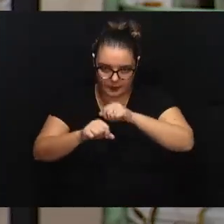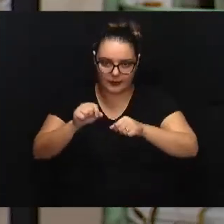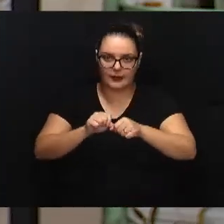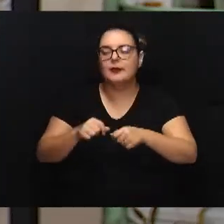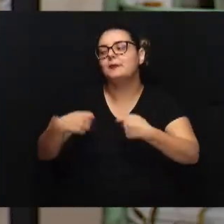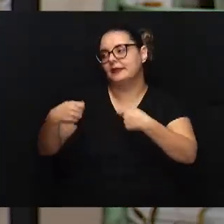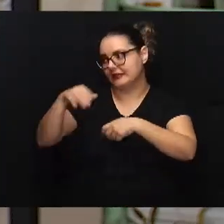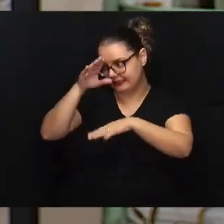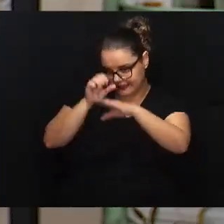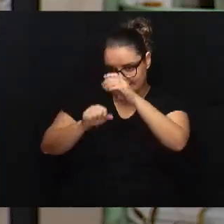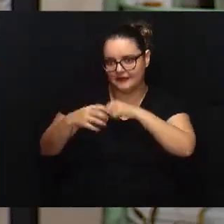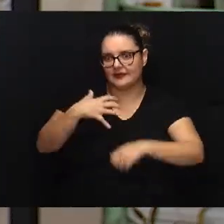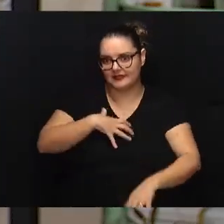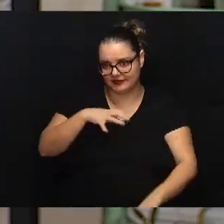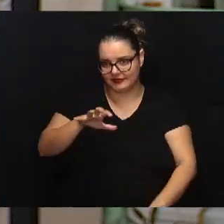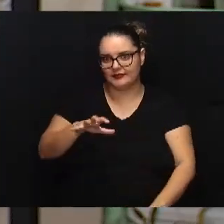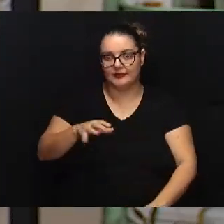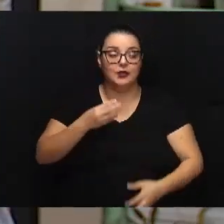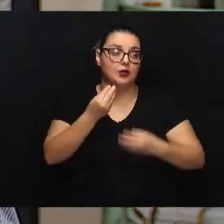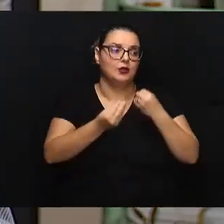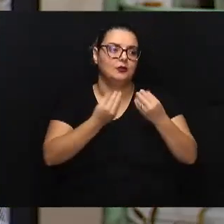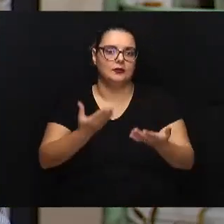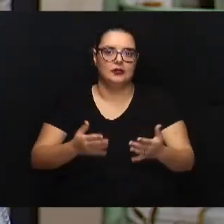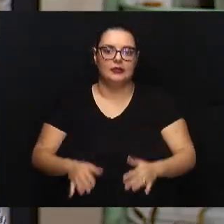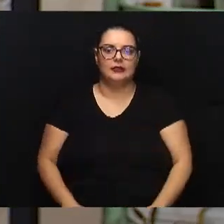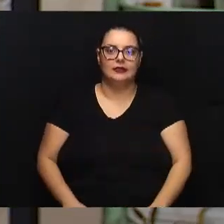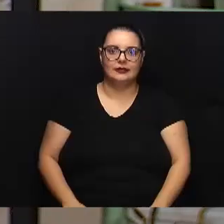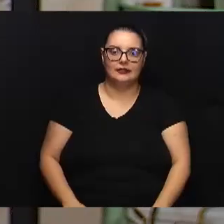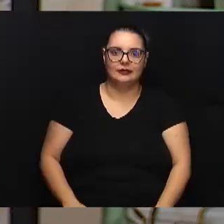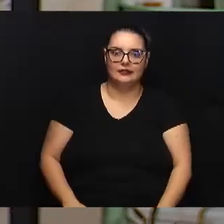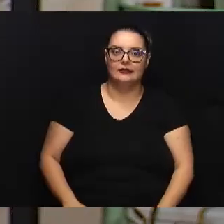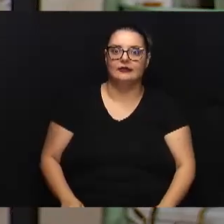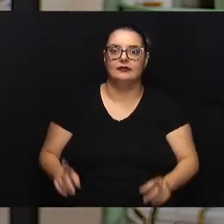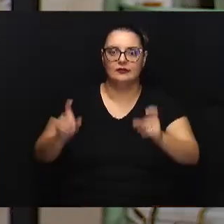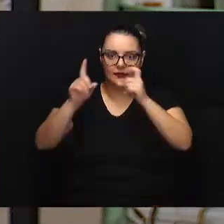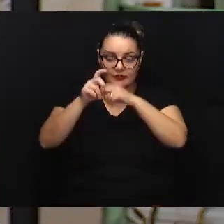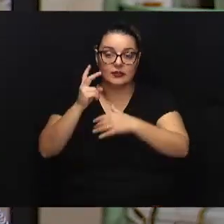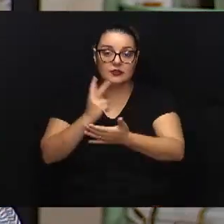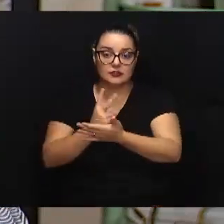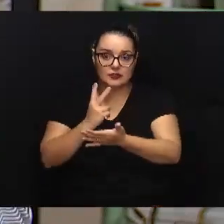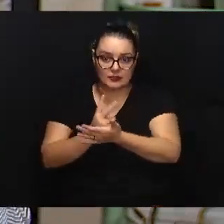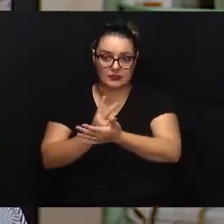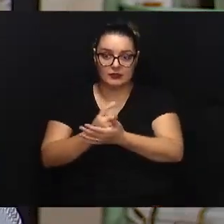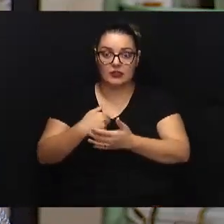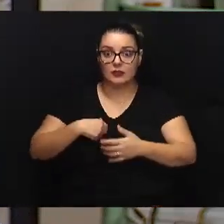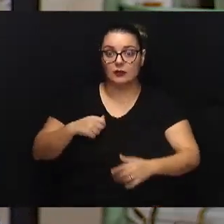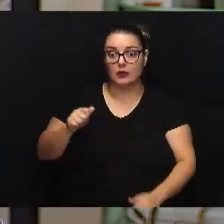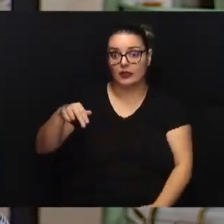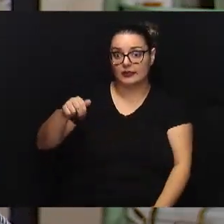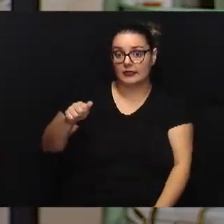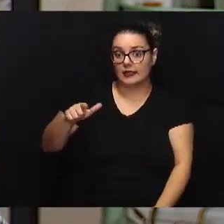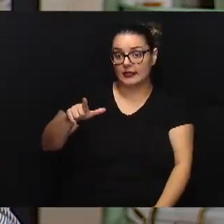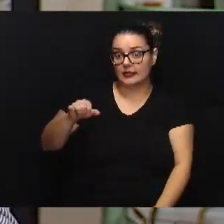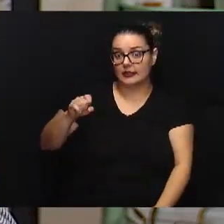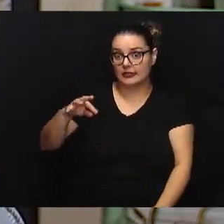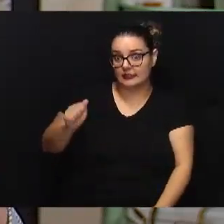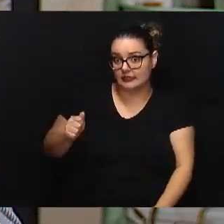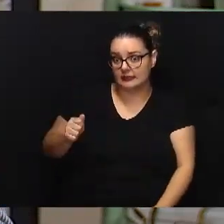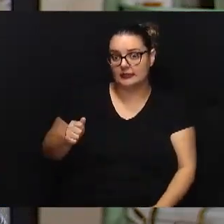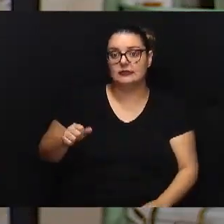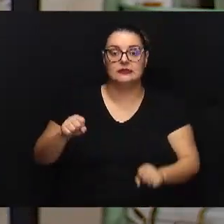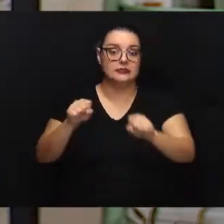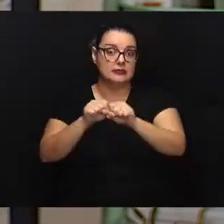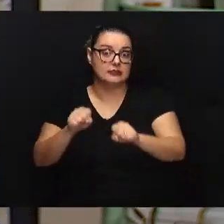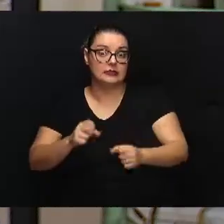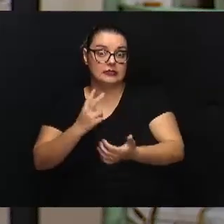fazer isso. Como foi? A duras penas. Eu sempre fui como eu sou analista de sistemas, eu sempre tive planilha, eu sempre fiz as coisas